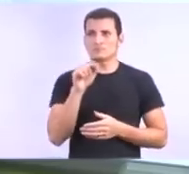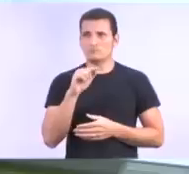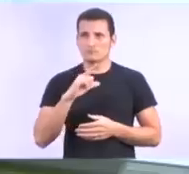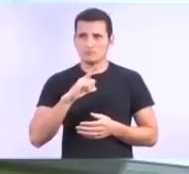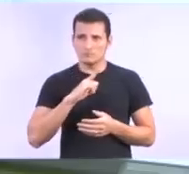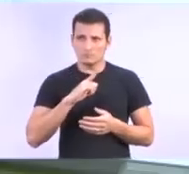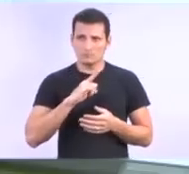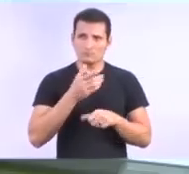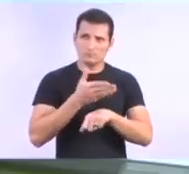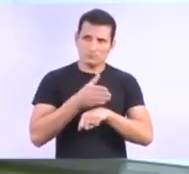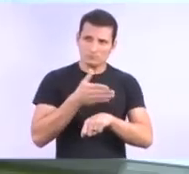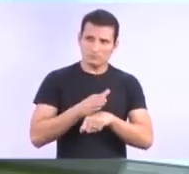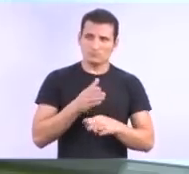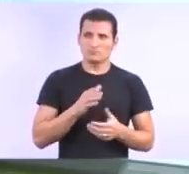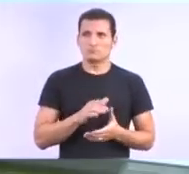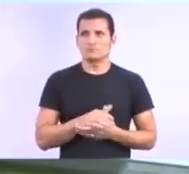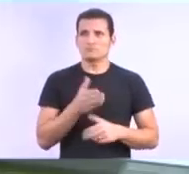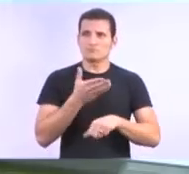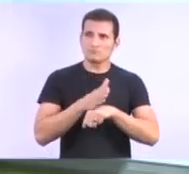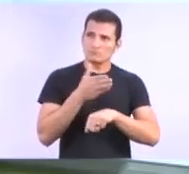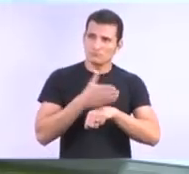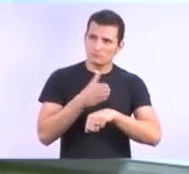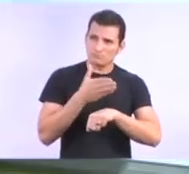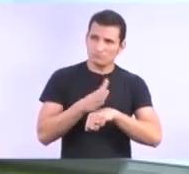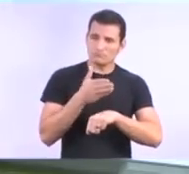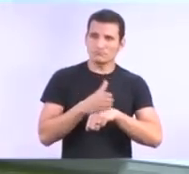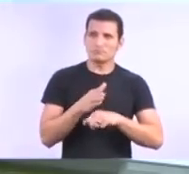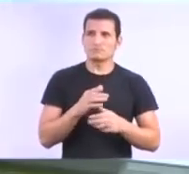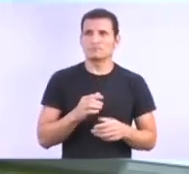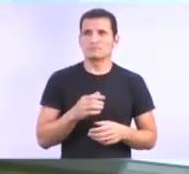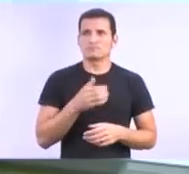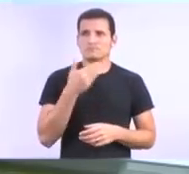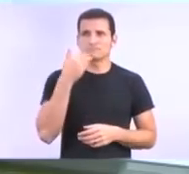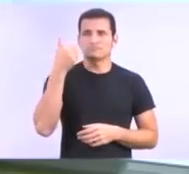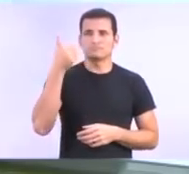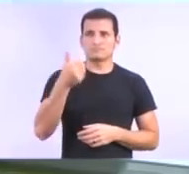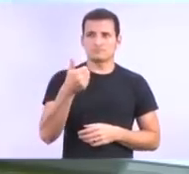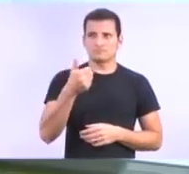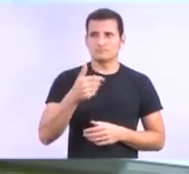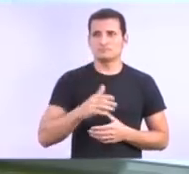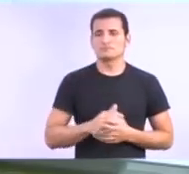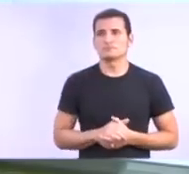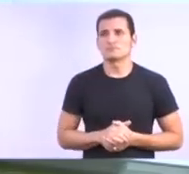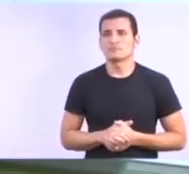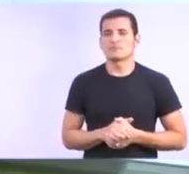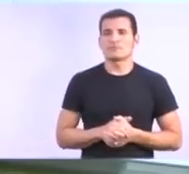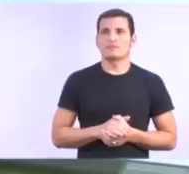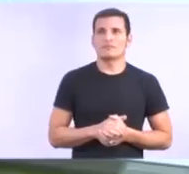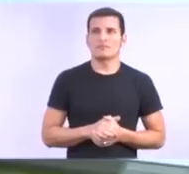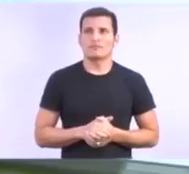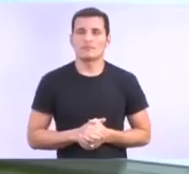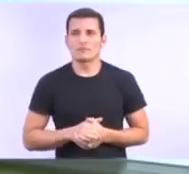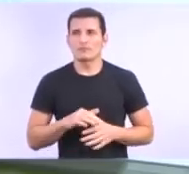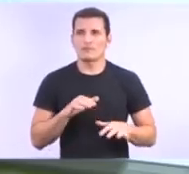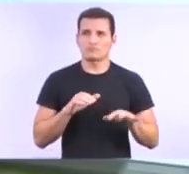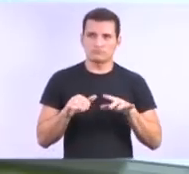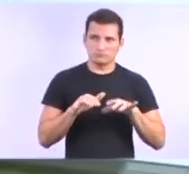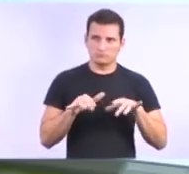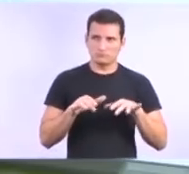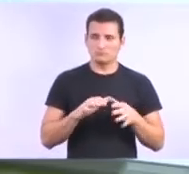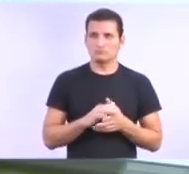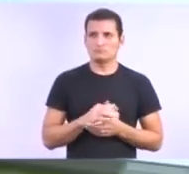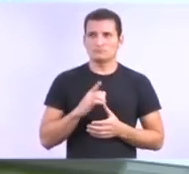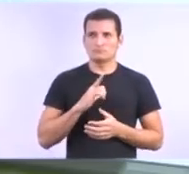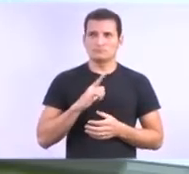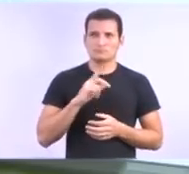também, pratiquem, porque a prática é que leva realmente a compreensão da programação. Eu tenho até um professor